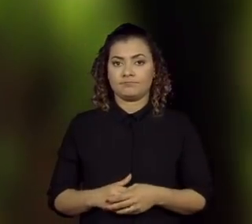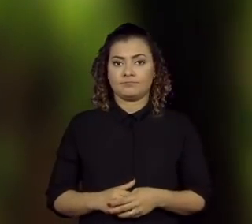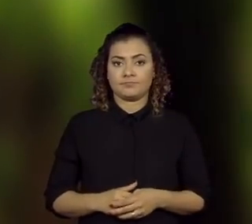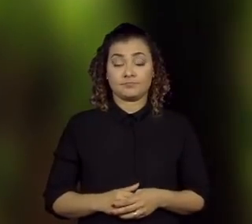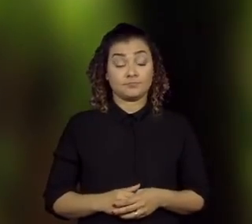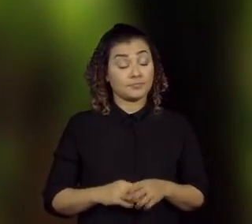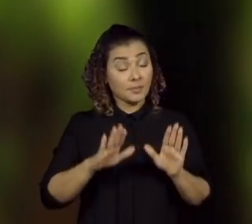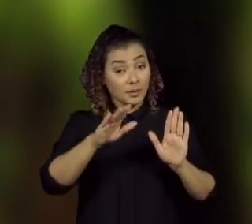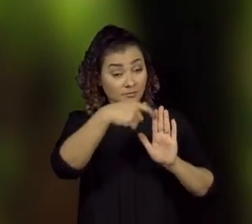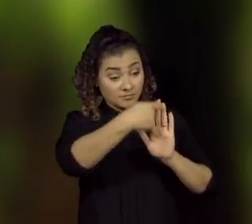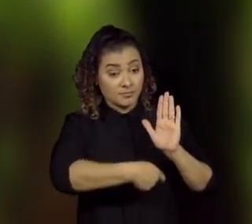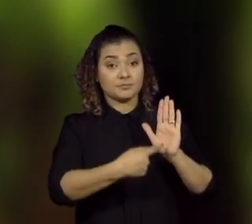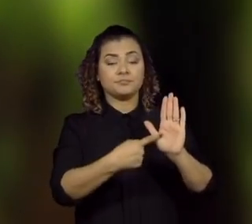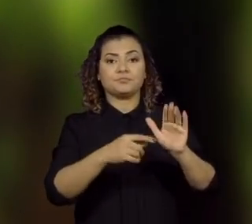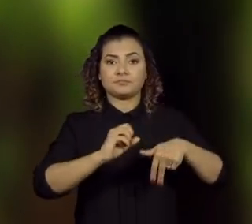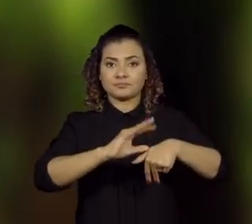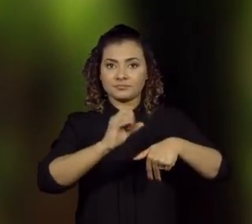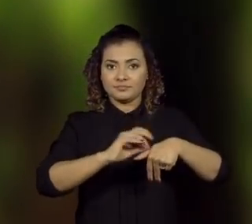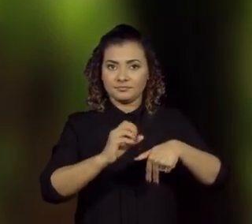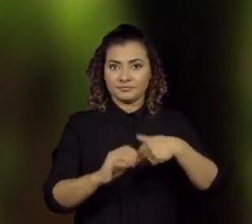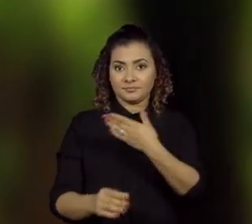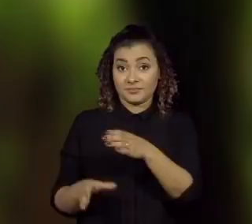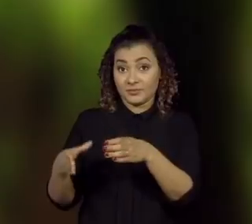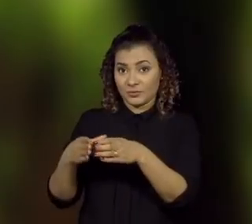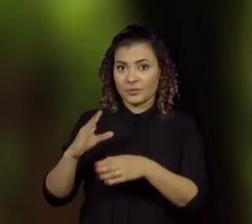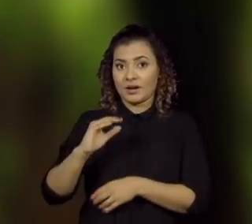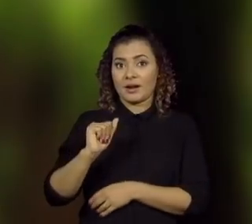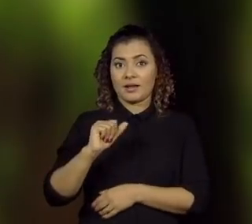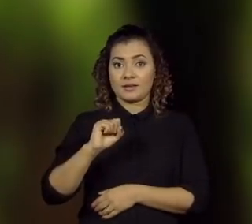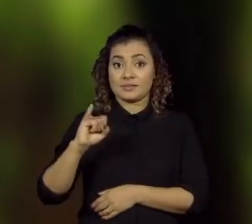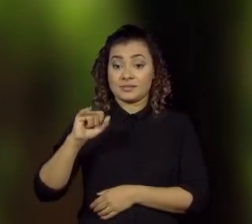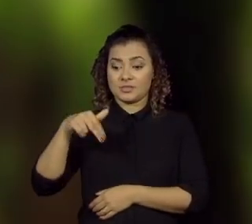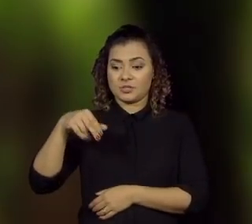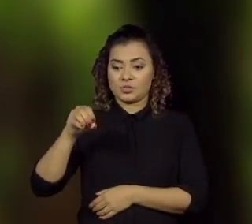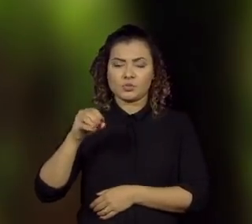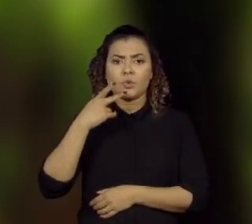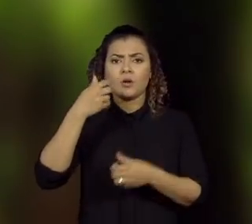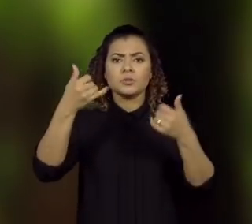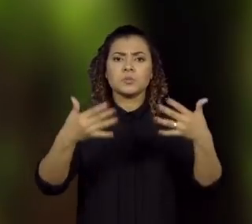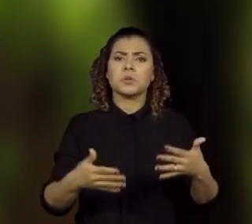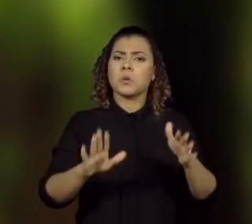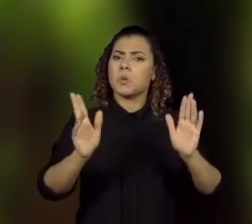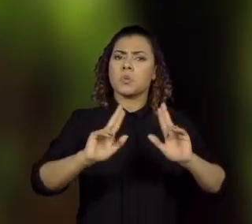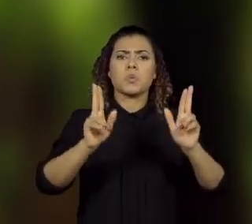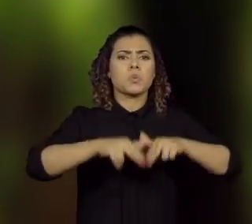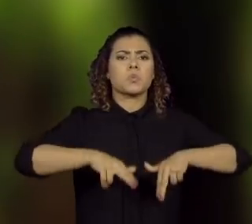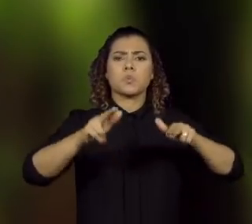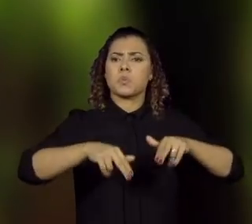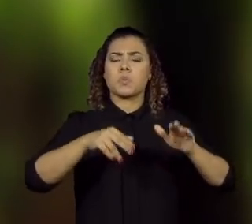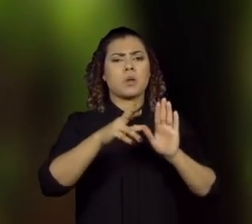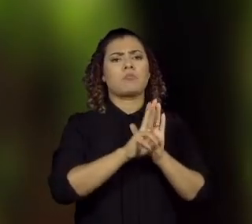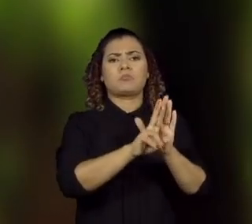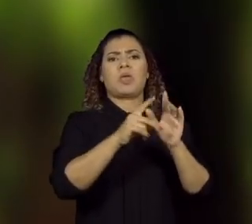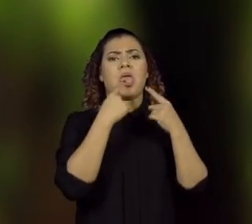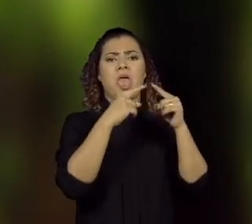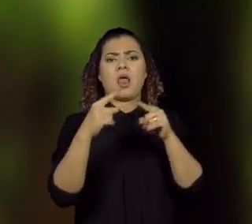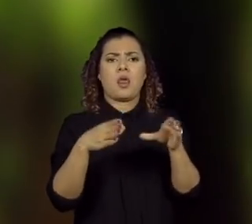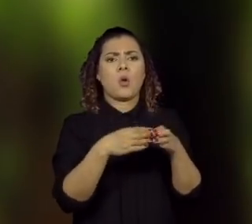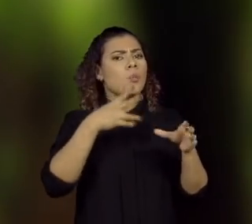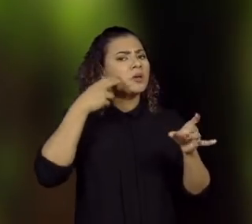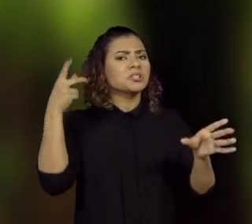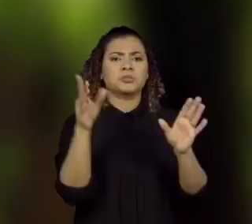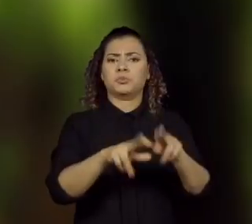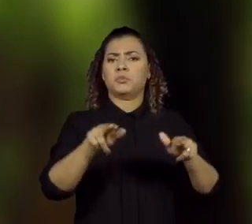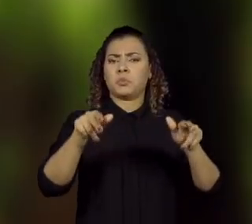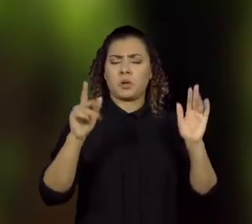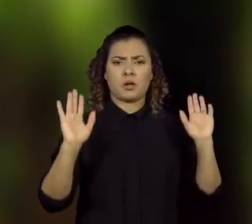Em nota enviada à TV Cultura, o Grupo Casino afirma que nunca foi questionado por representantes dos povos